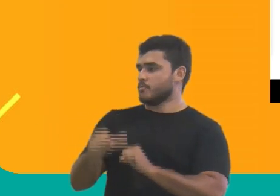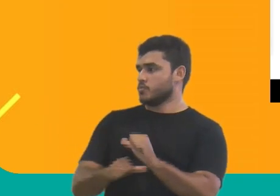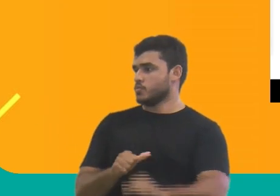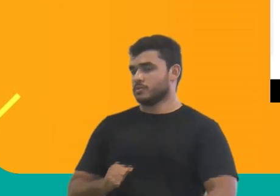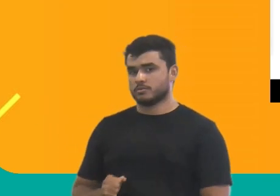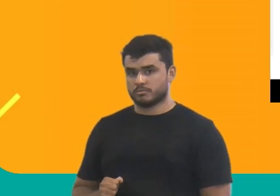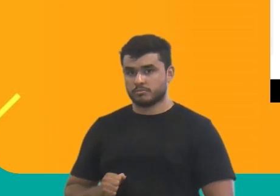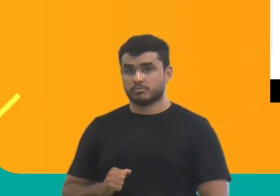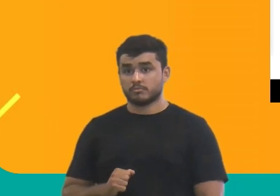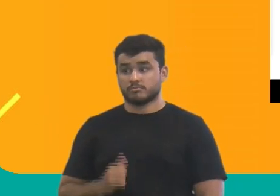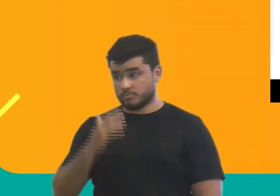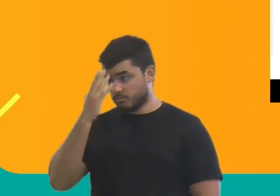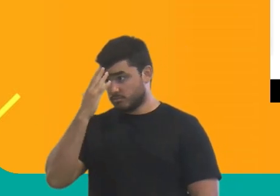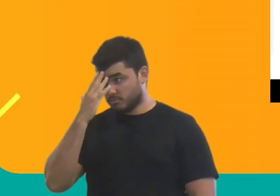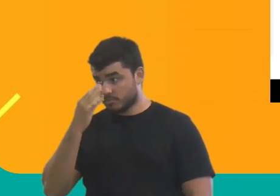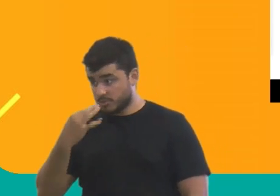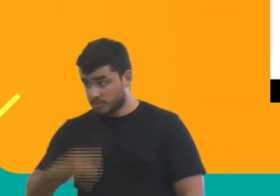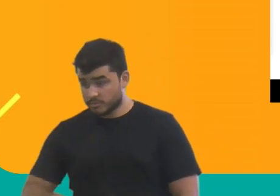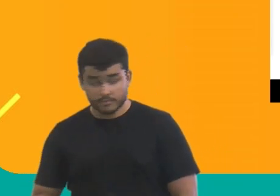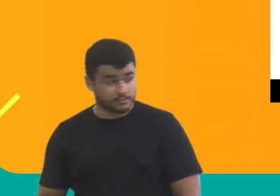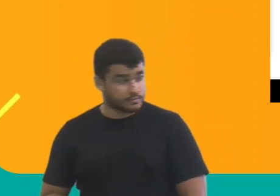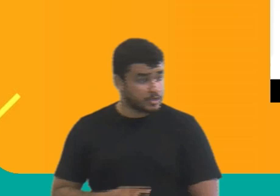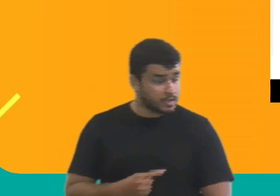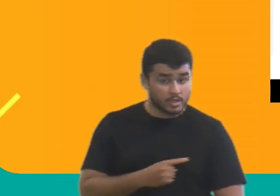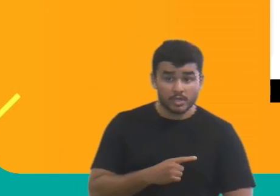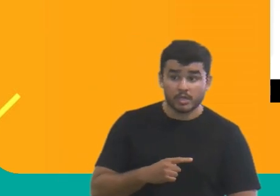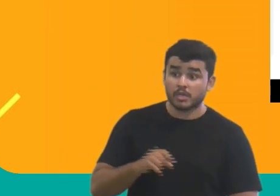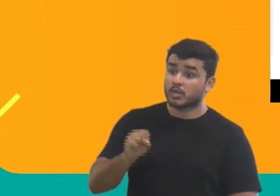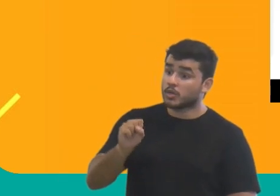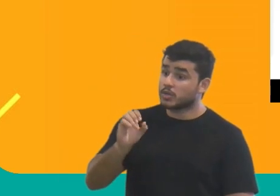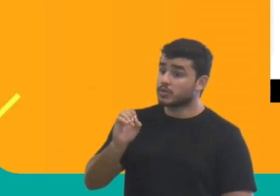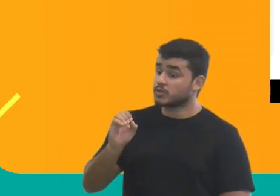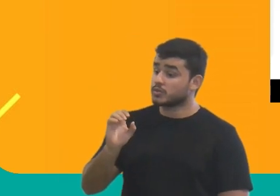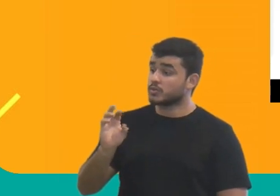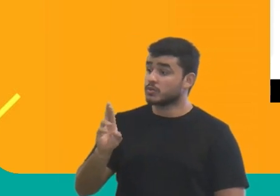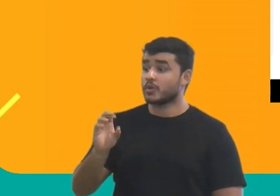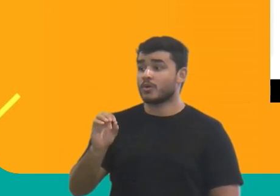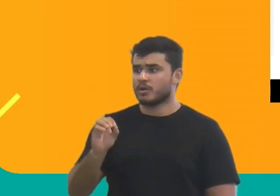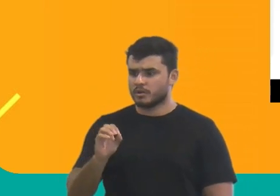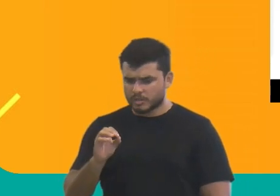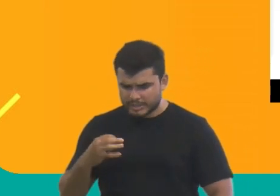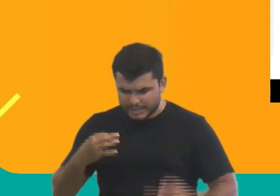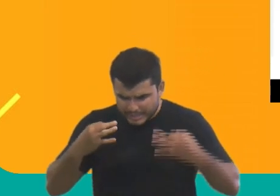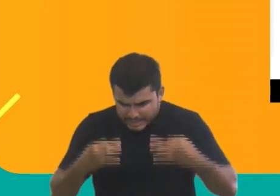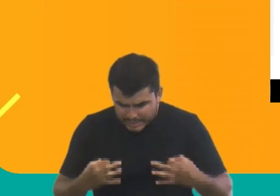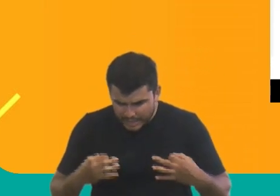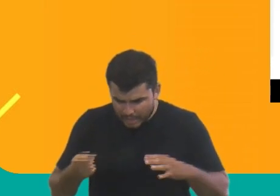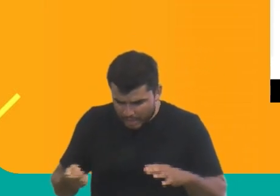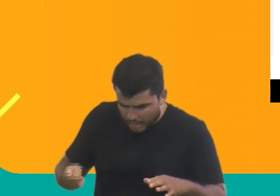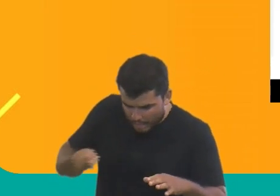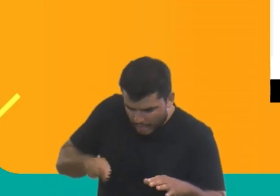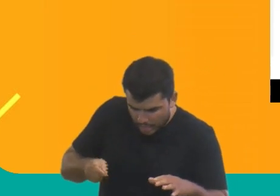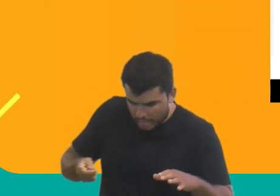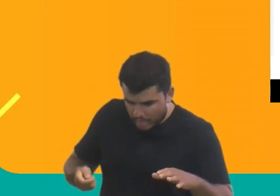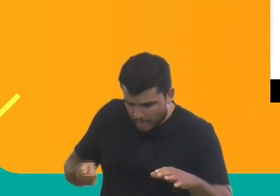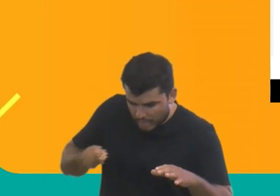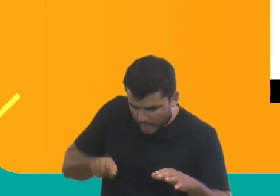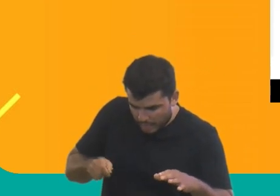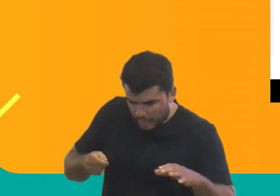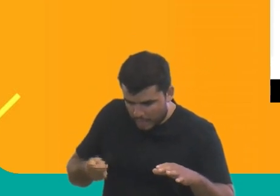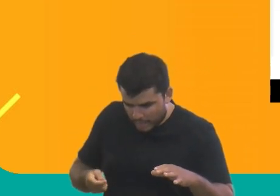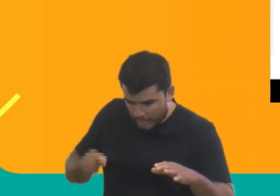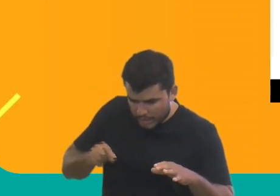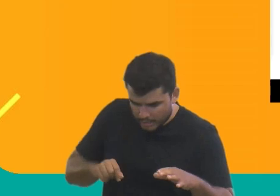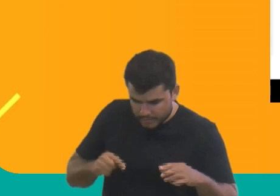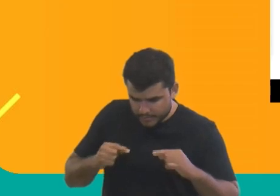Não posso errar, mas logicamente que o soro que eu preparo em casa, ele tem erros, ele não está no padrão correto. A não ser que você tenha uma balança para você